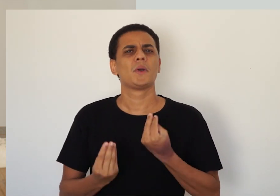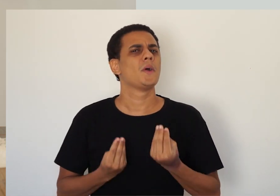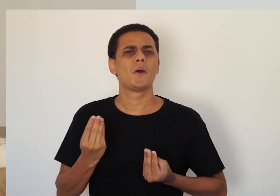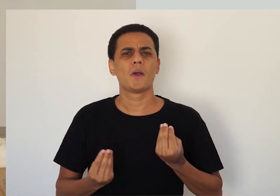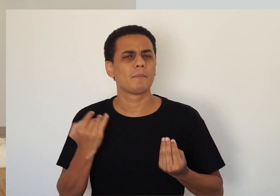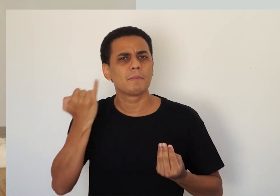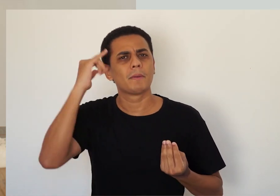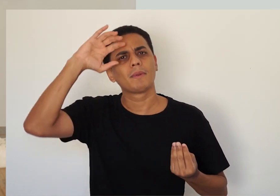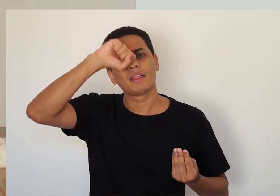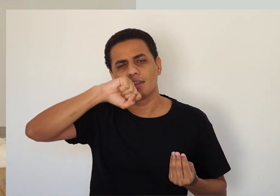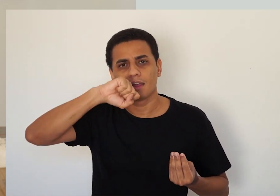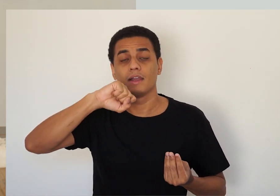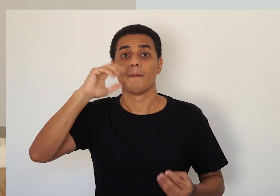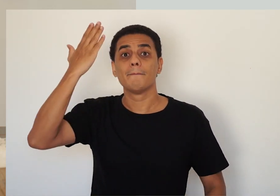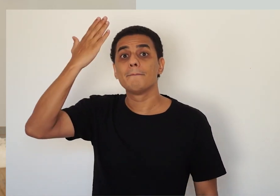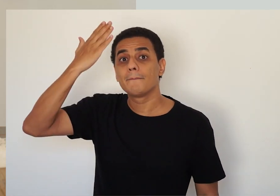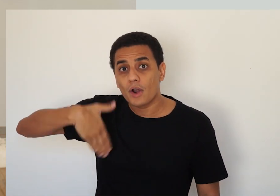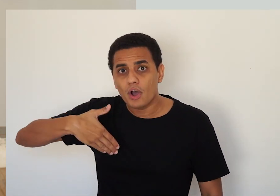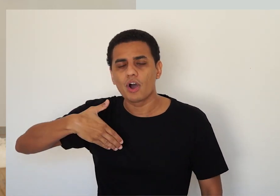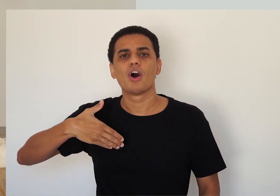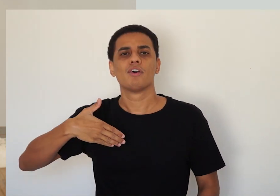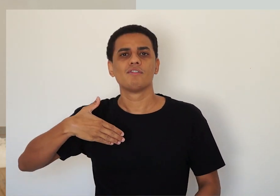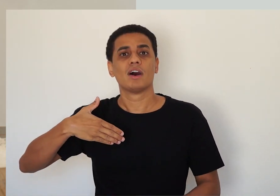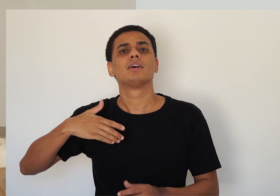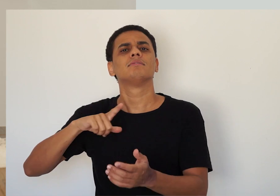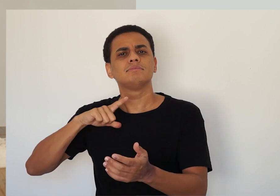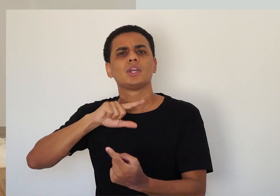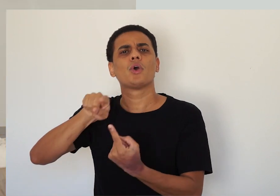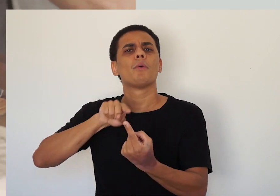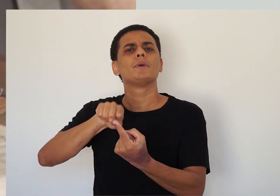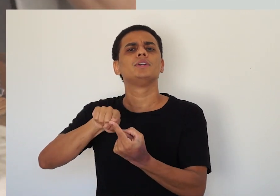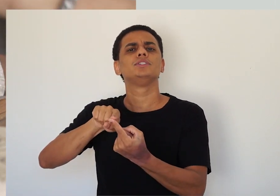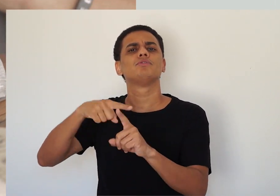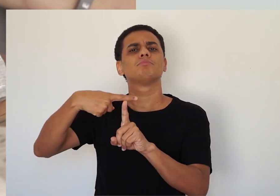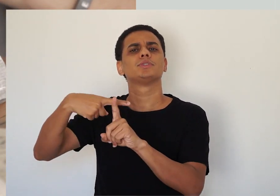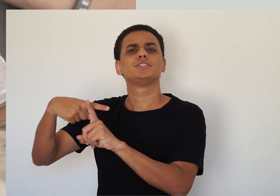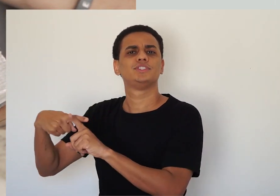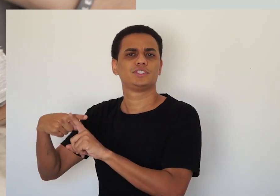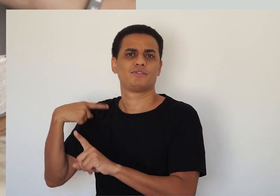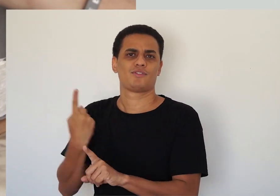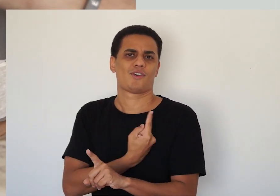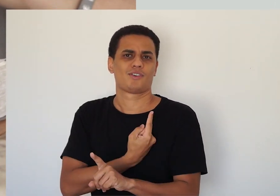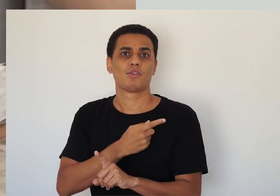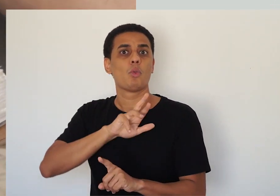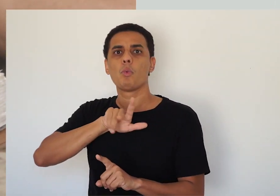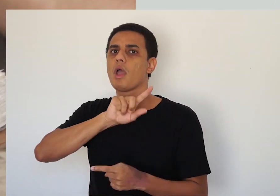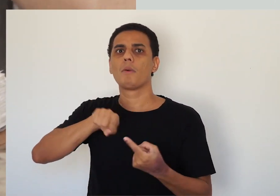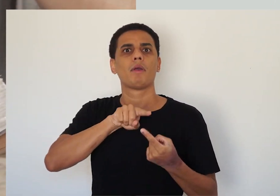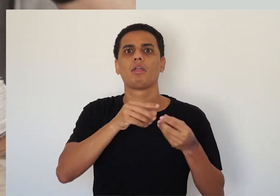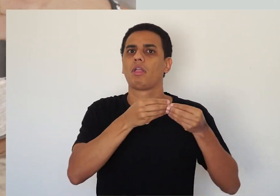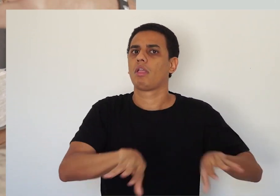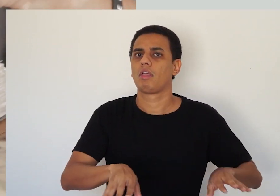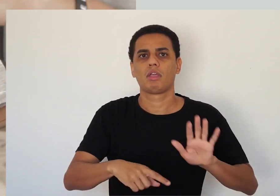da seguinte maneira, que as provações, elas são muito mais benéficas na nossa vida do que